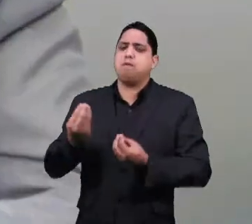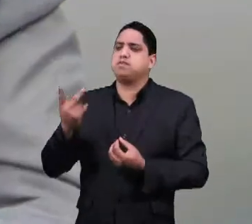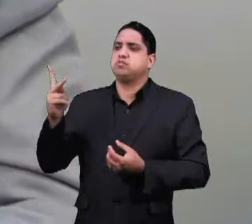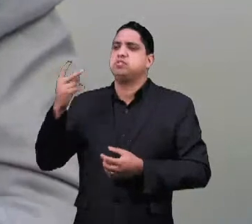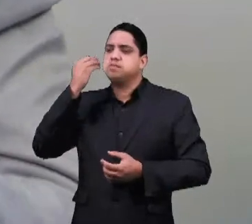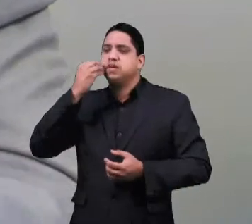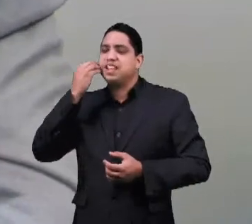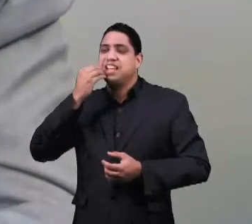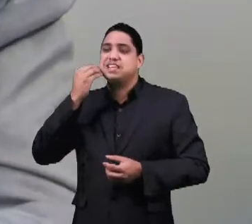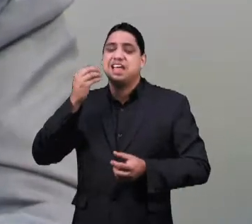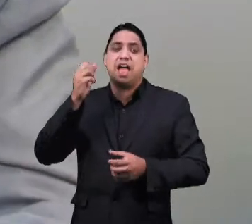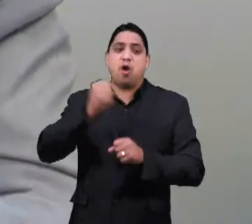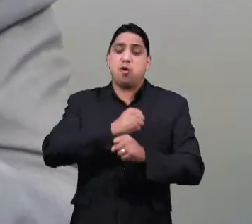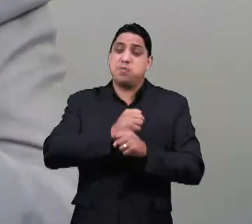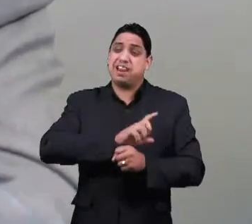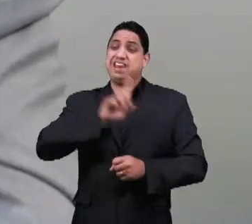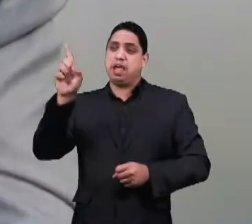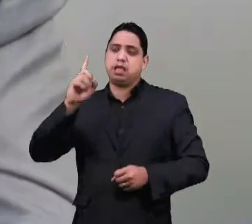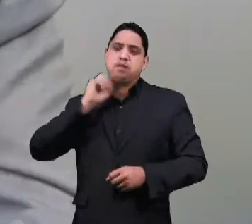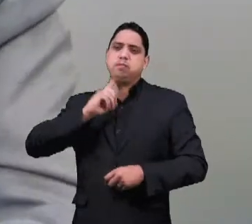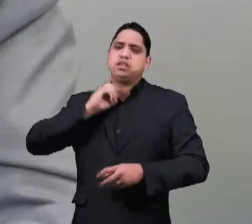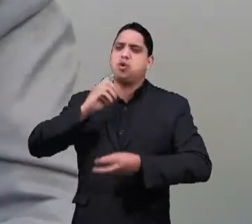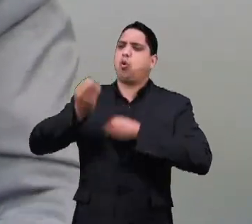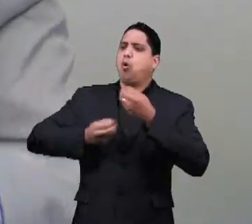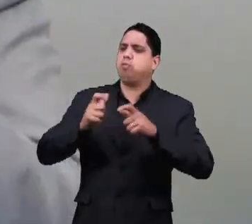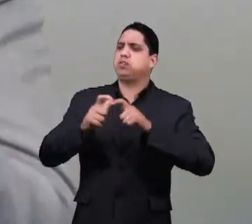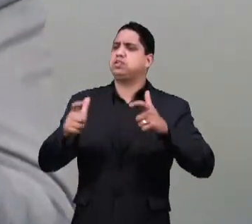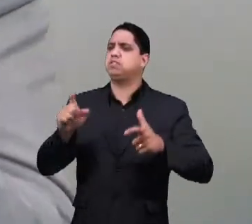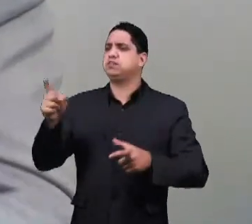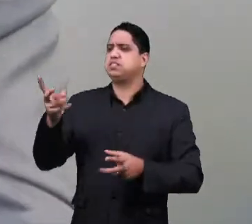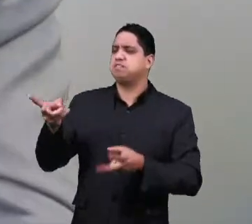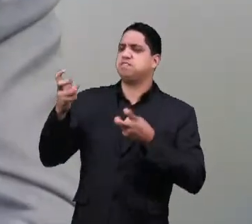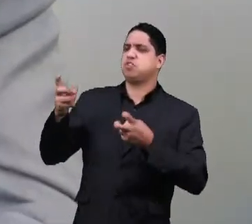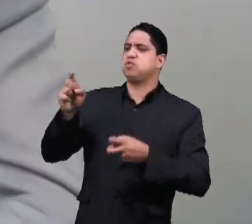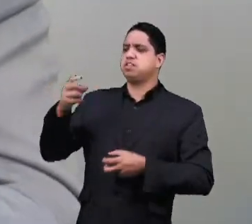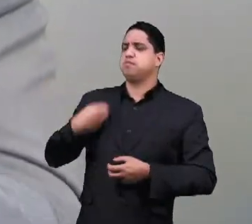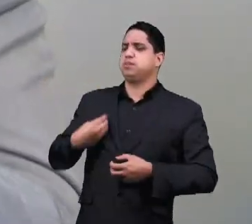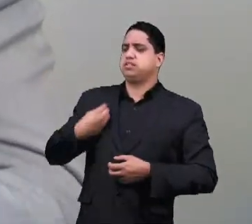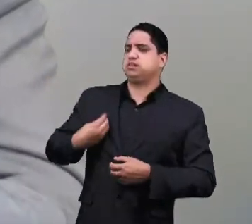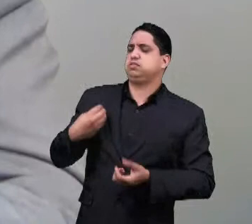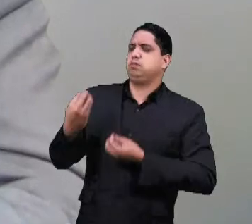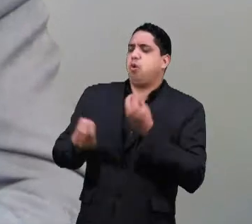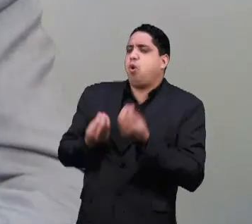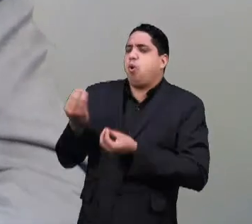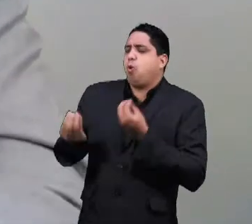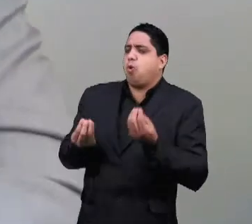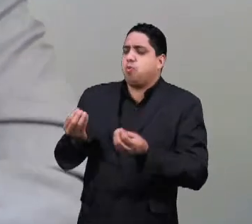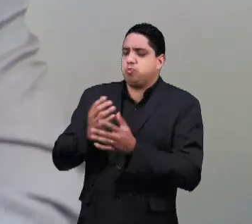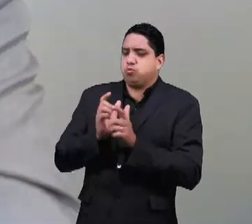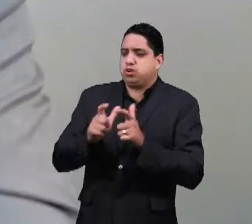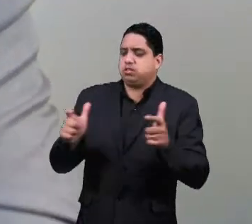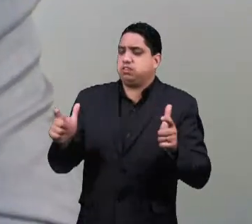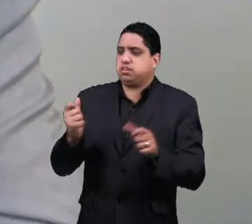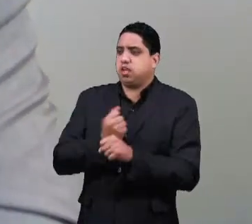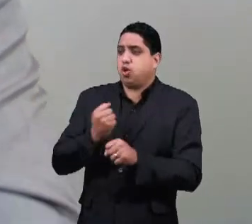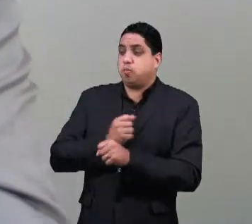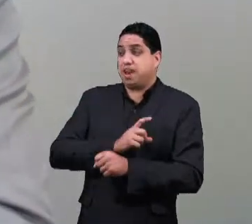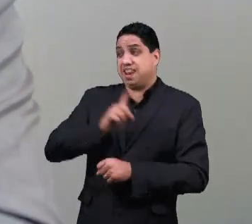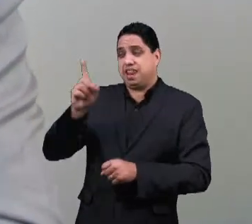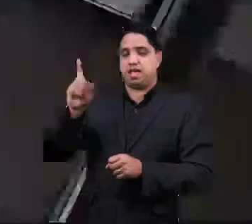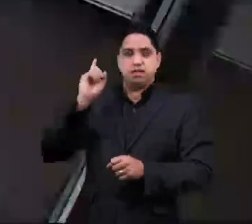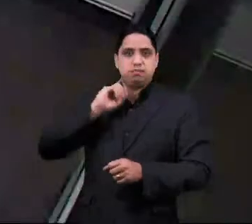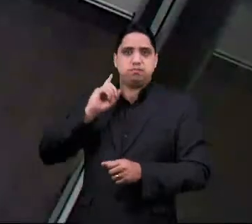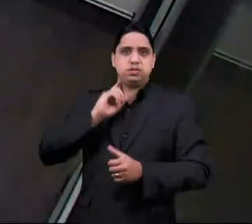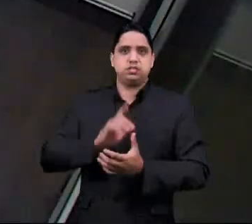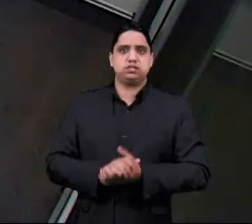esses 30 anos, daquilo que você viu, daquilo que você experimentou, daquilo que você participou nesse crescimento da obra ali em Minas